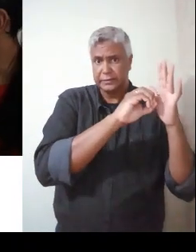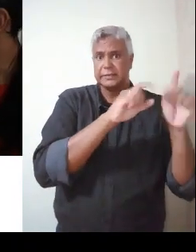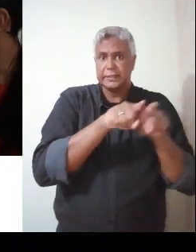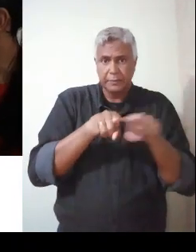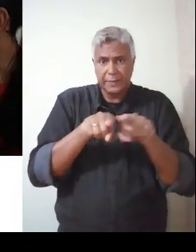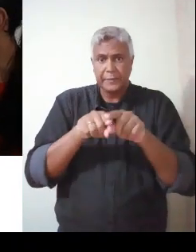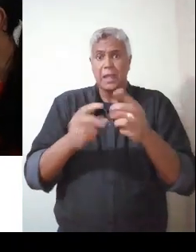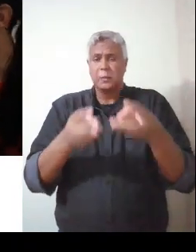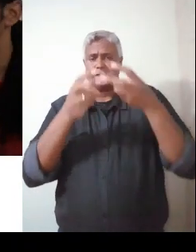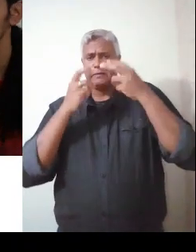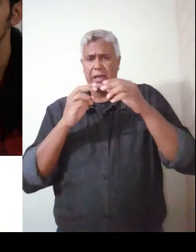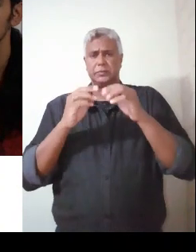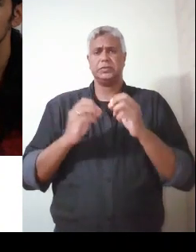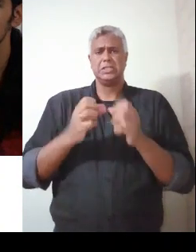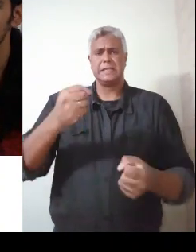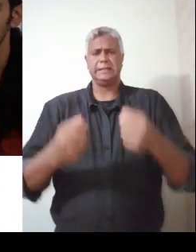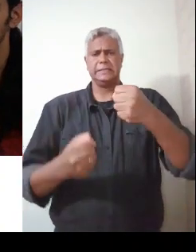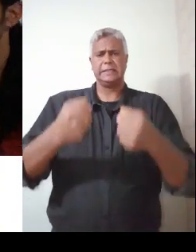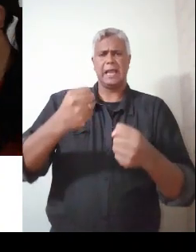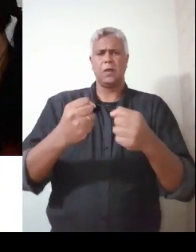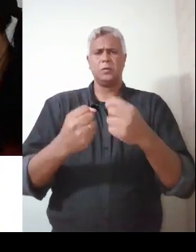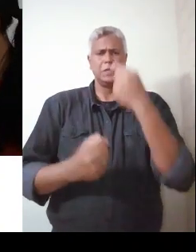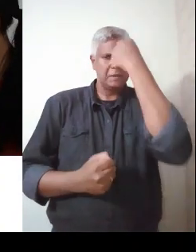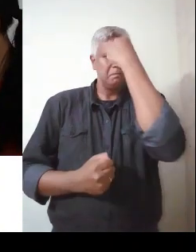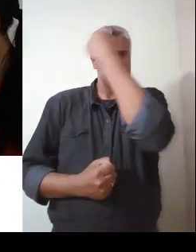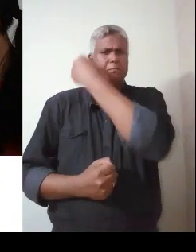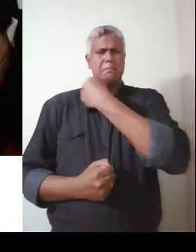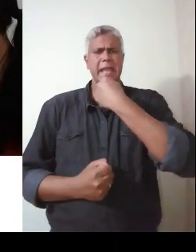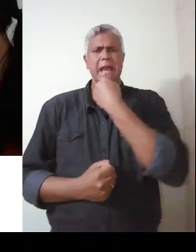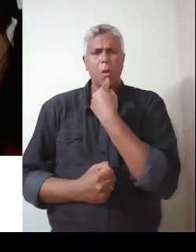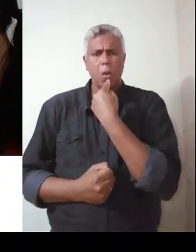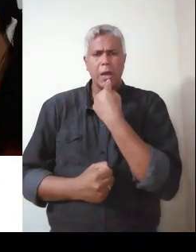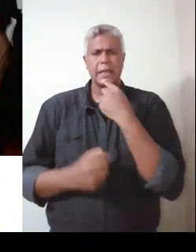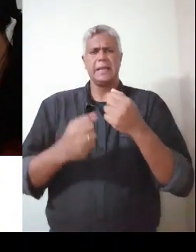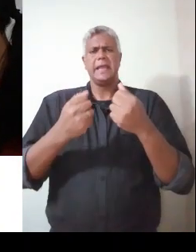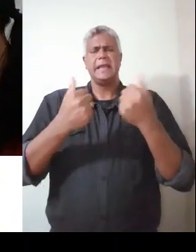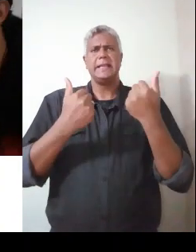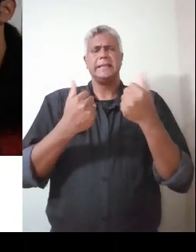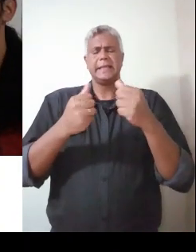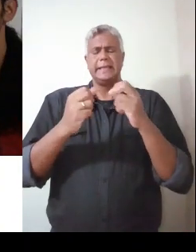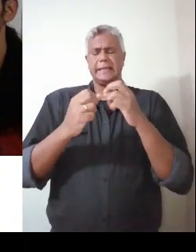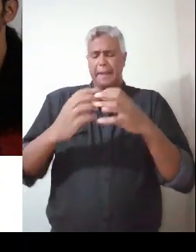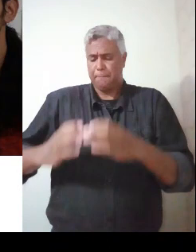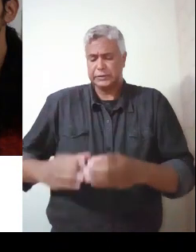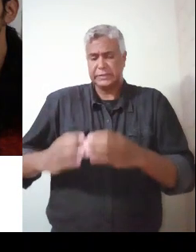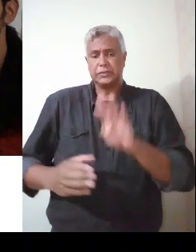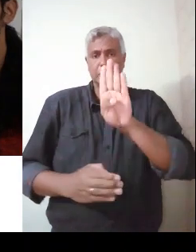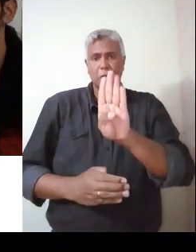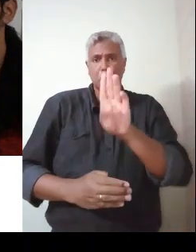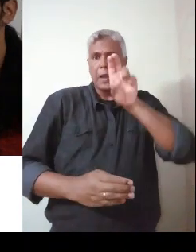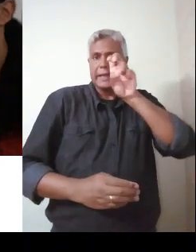num tempo de meia hora, ele estaria na posição de